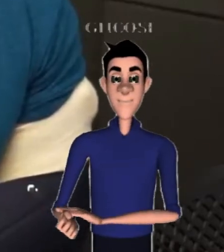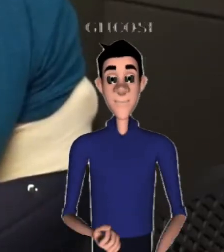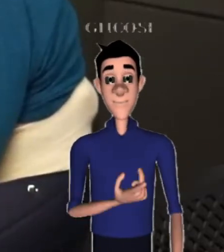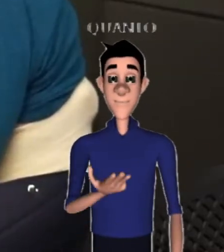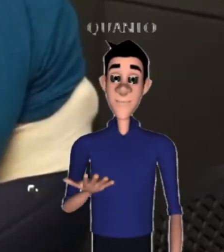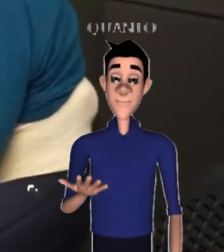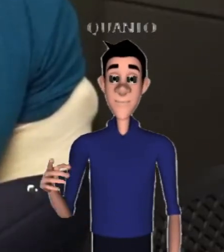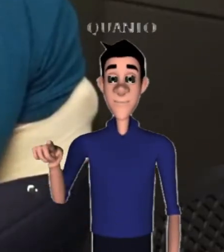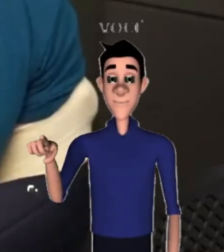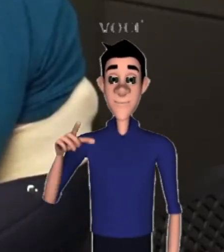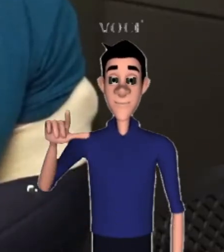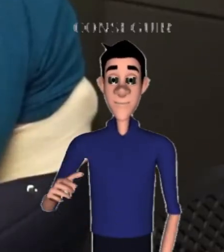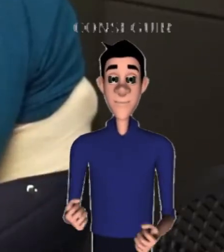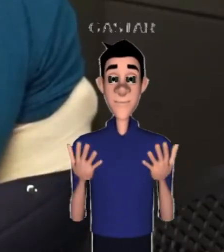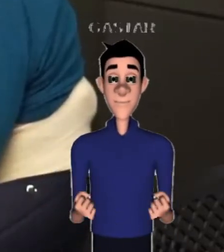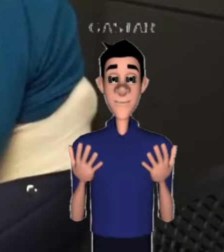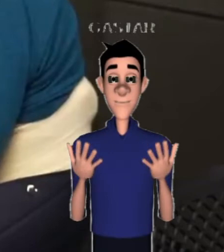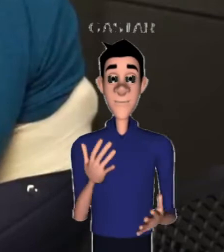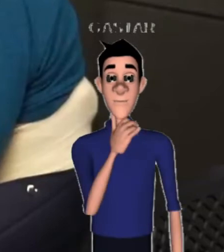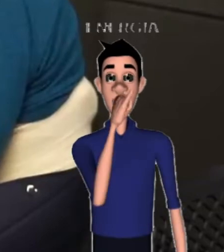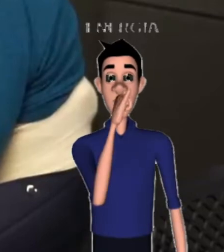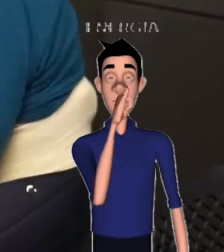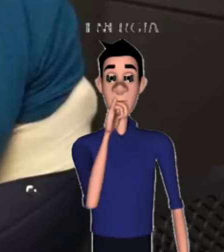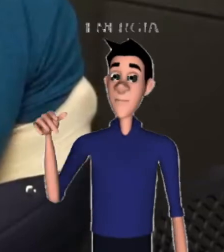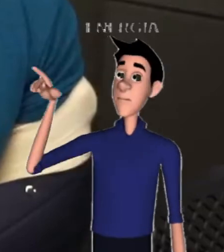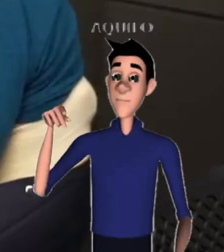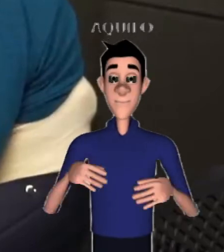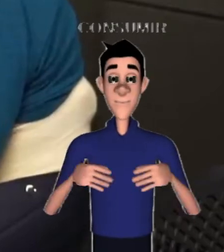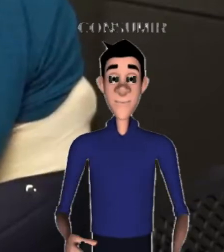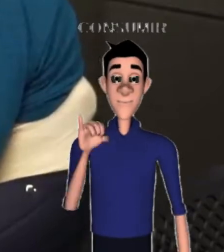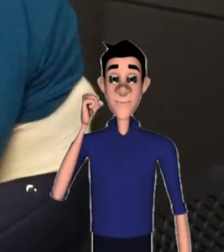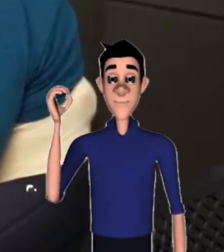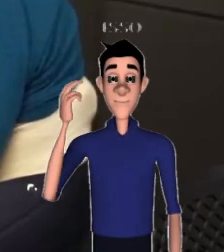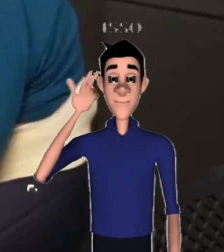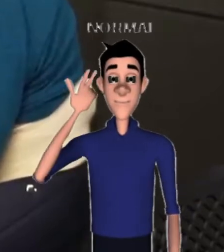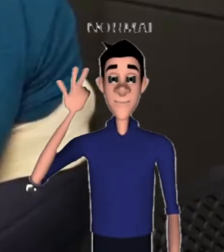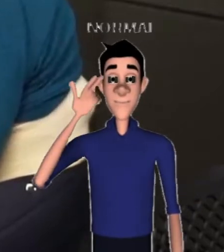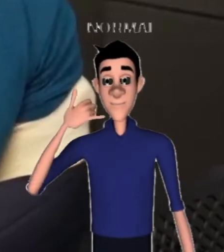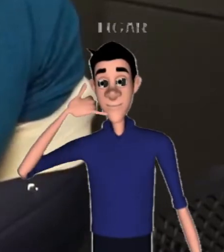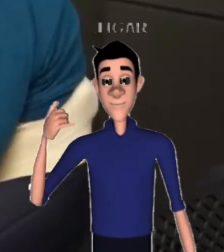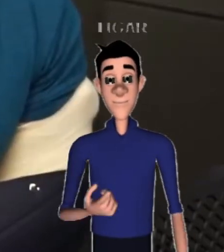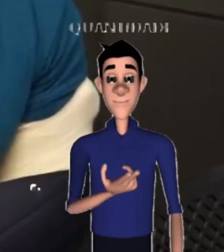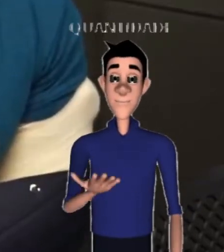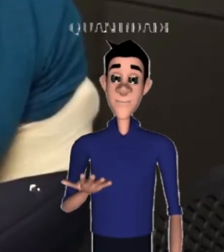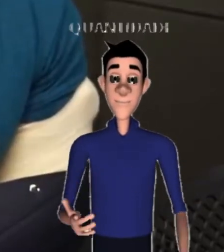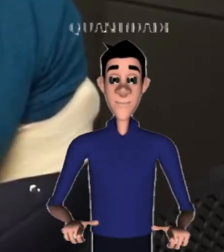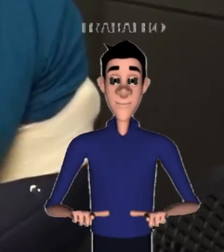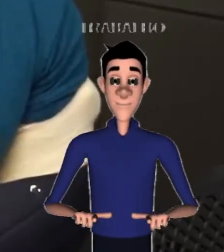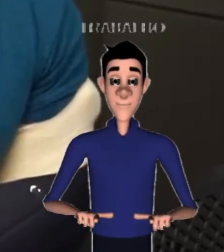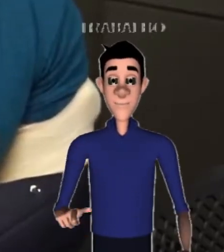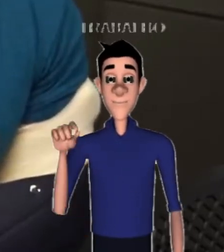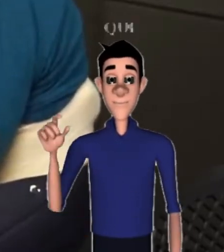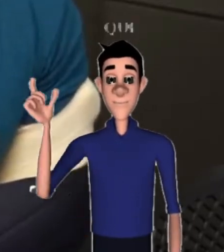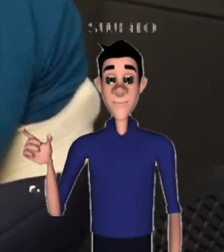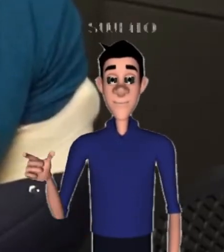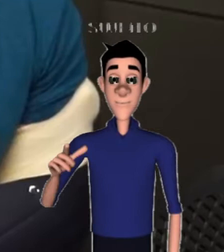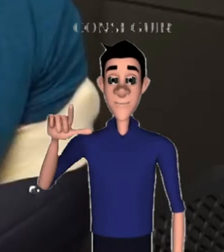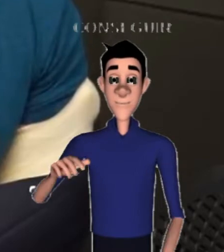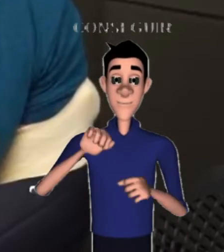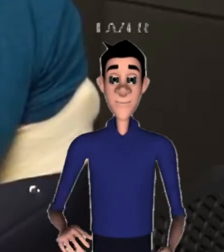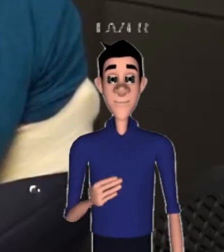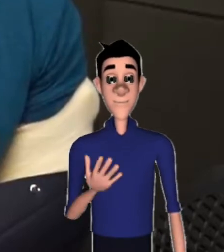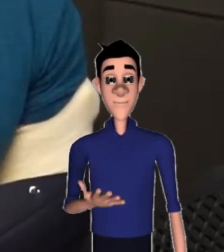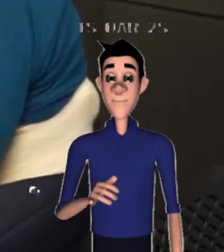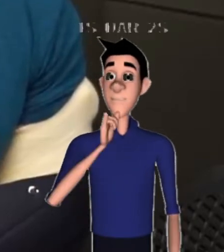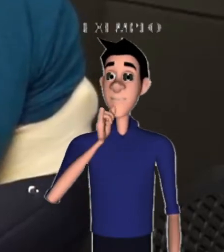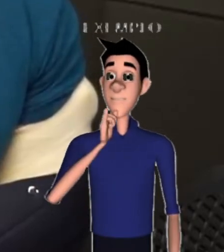quantidade de trabalho que o sujeito consegue fazer ou precisa fazer. Vou te dar um exemplo simples disso, tá? Ou